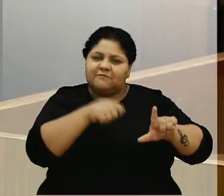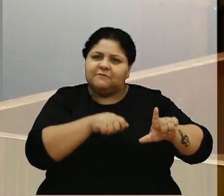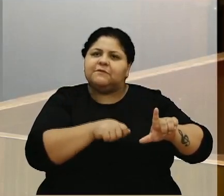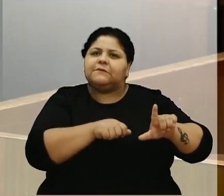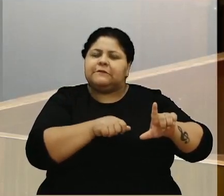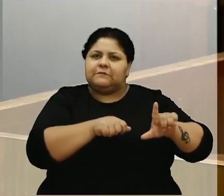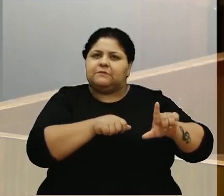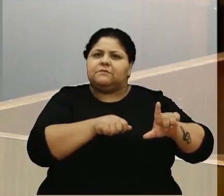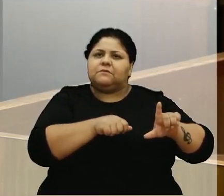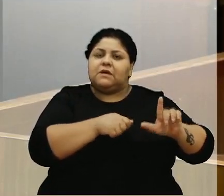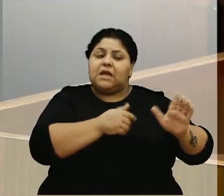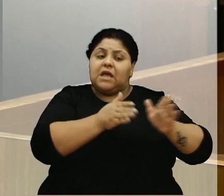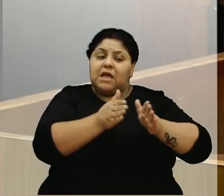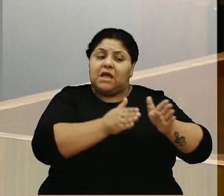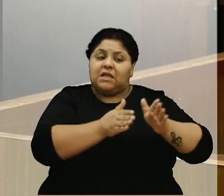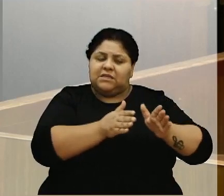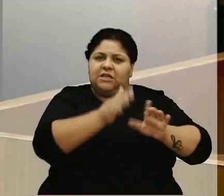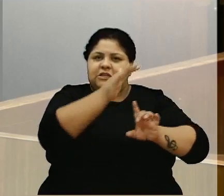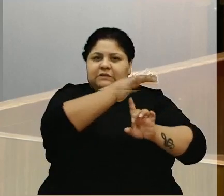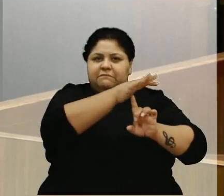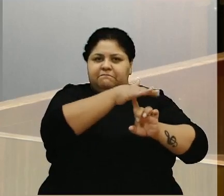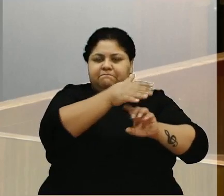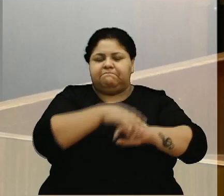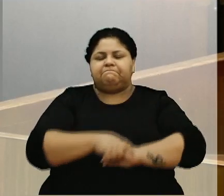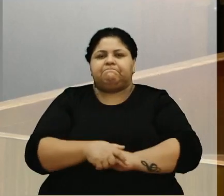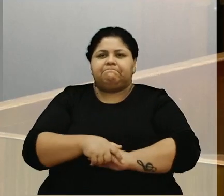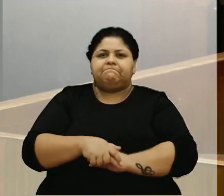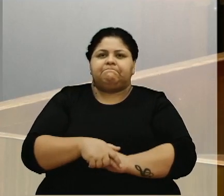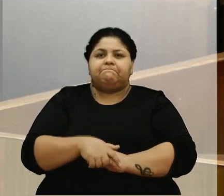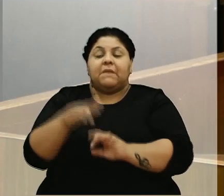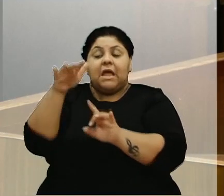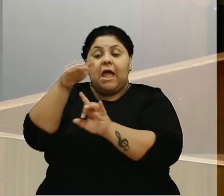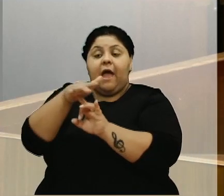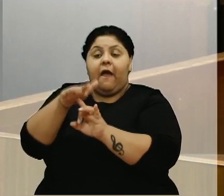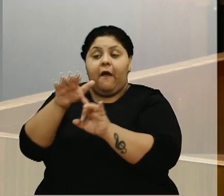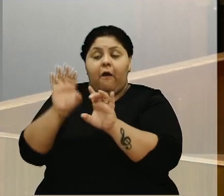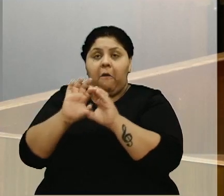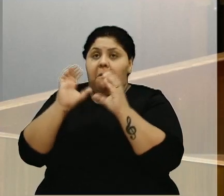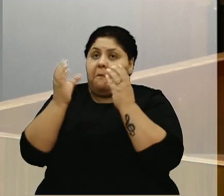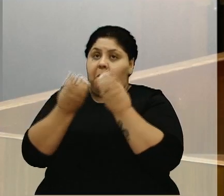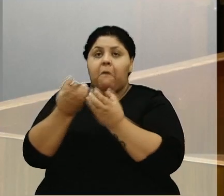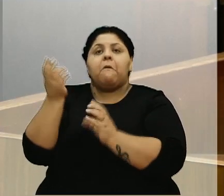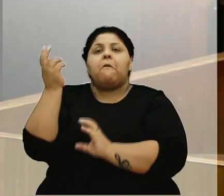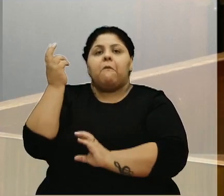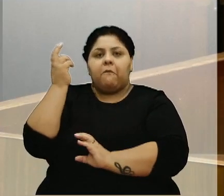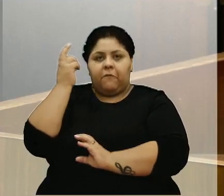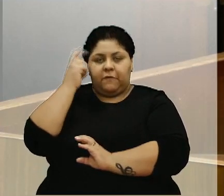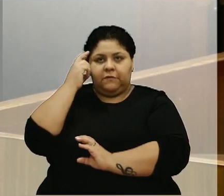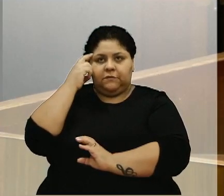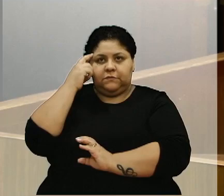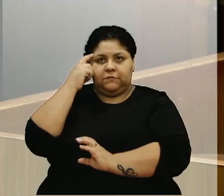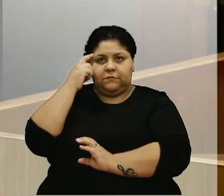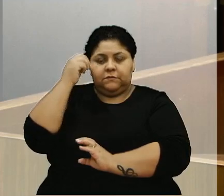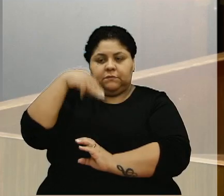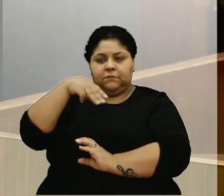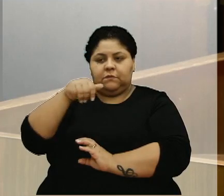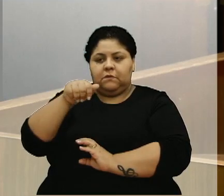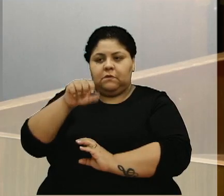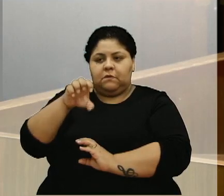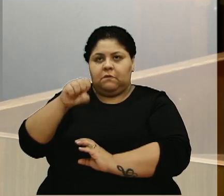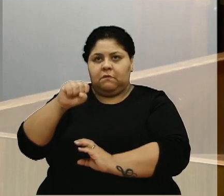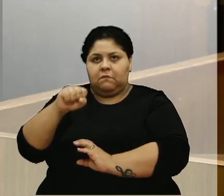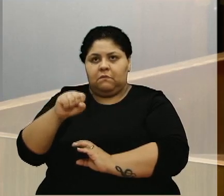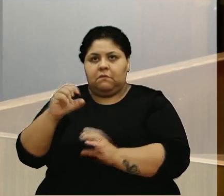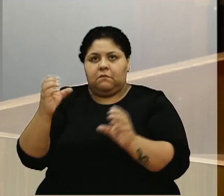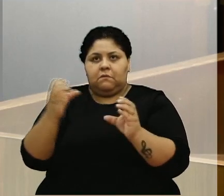ter acesso às praças. A Feira Comunitária Cultural, Feira Cultural da Maesa,